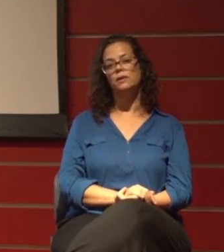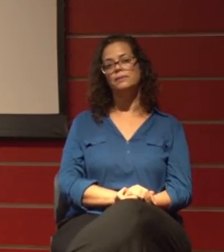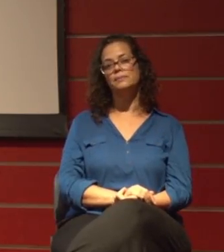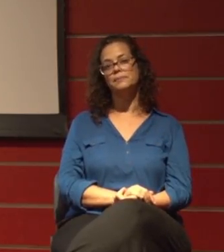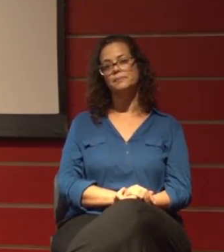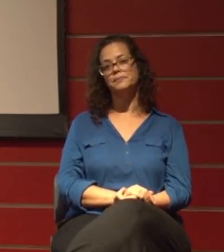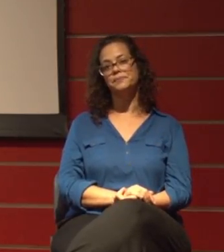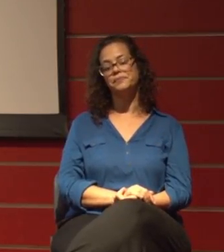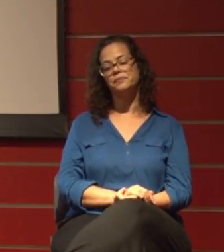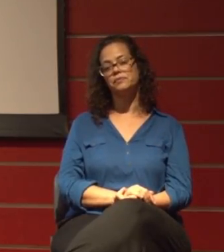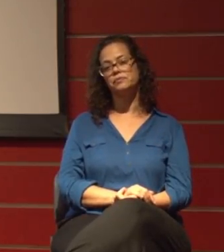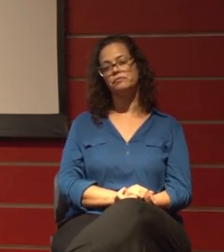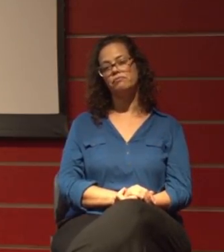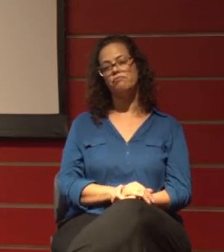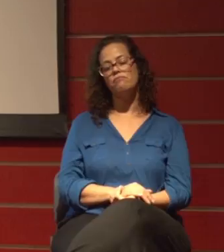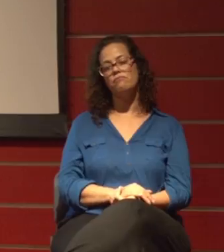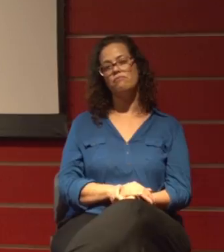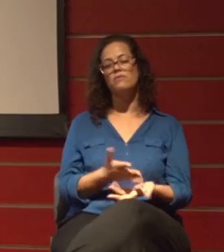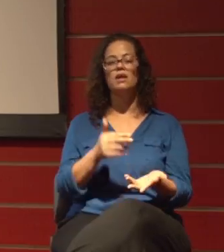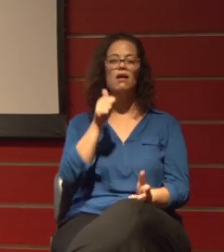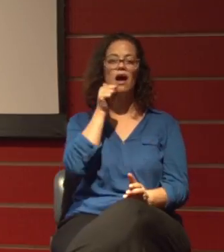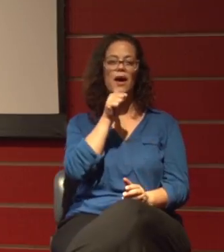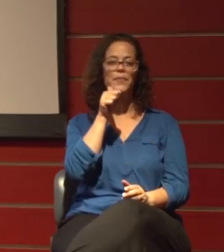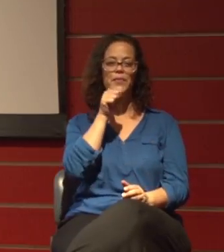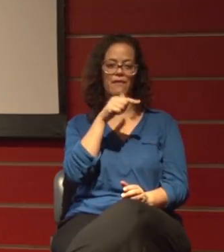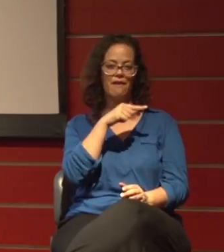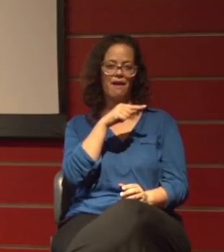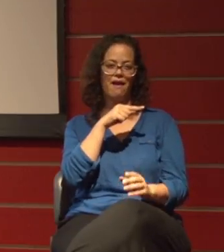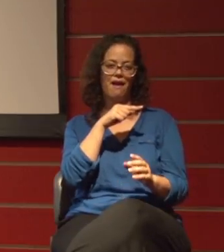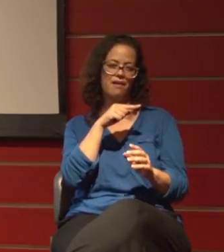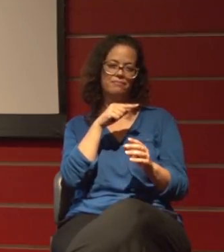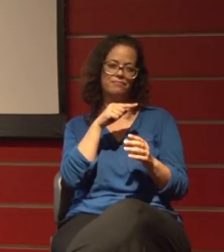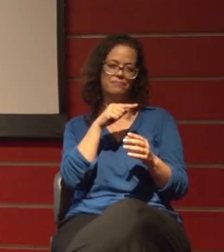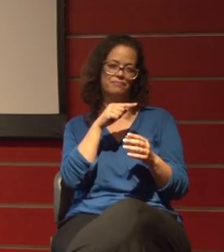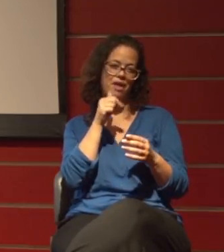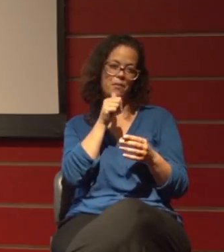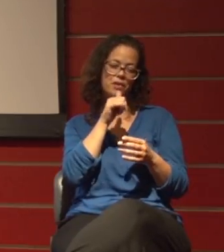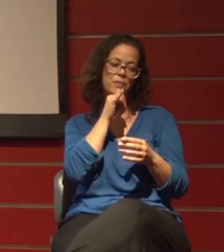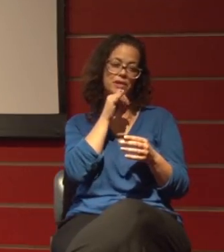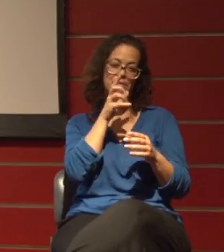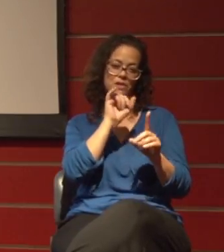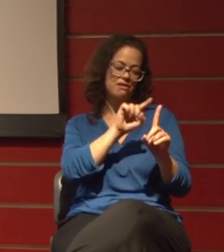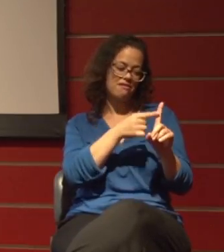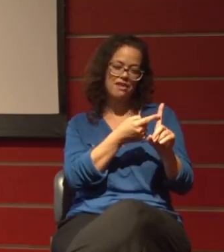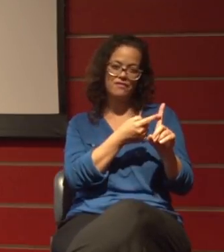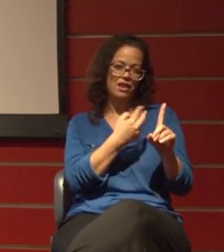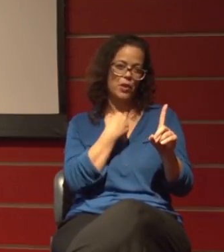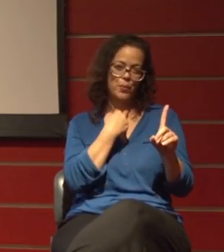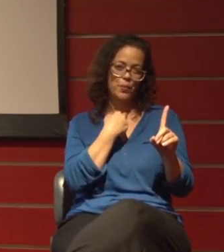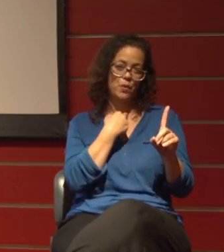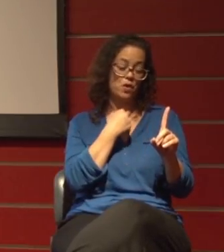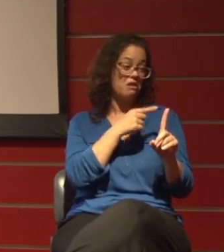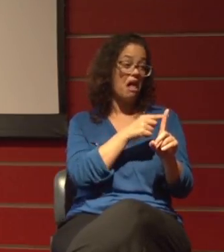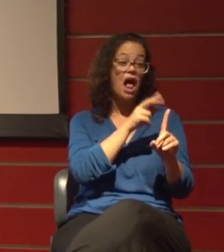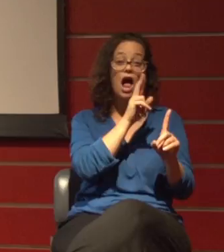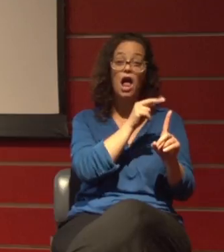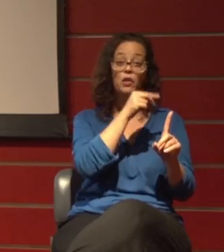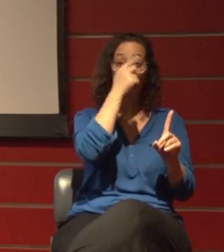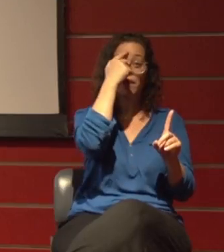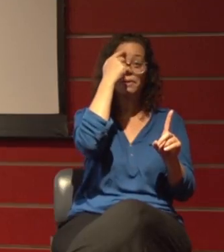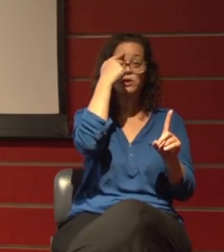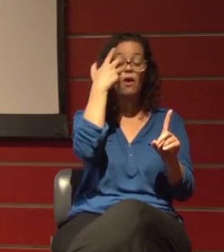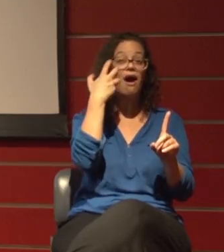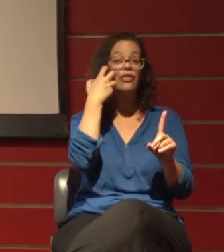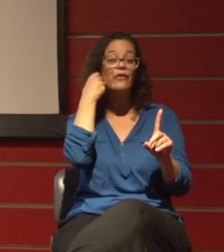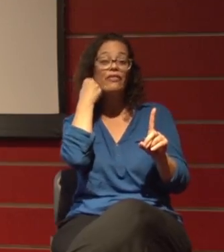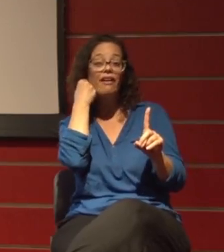a a a mulher que que não podia engravidar ela ela sempre nunca nunca cogitou passar pela vida dela